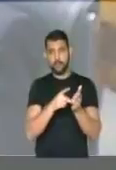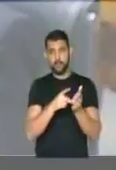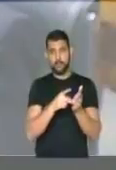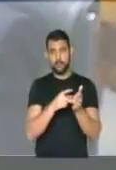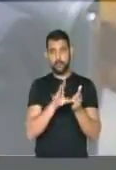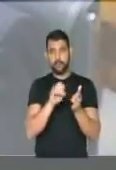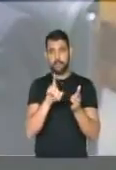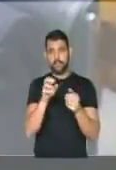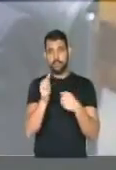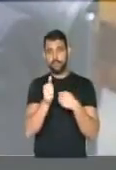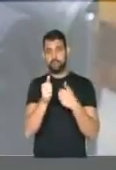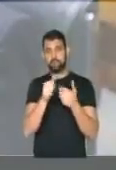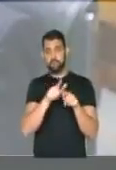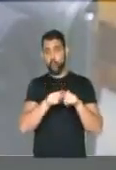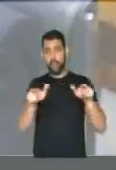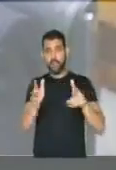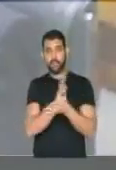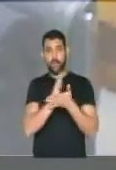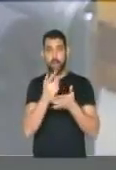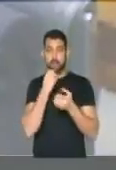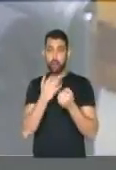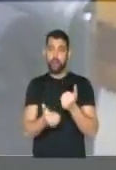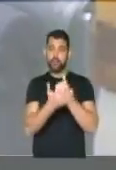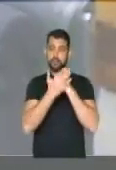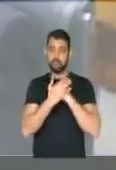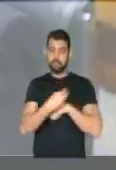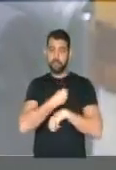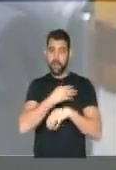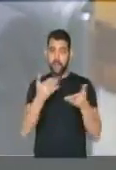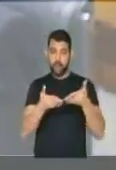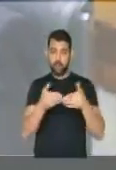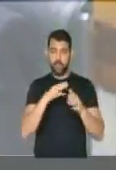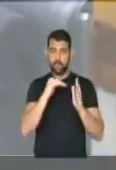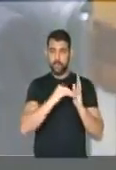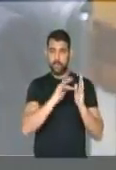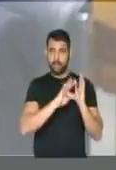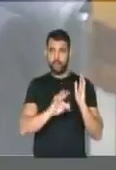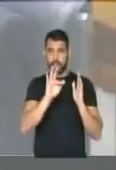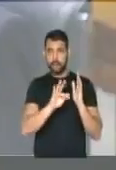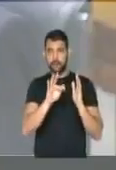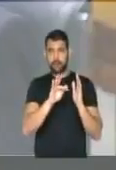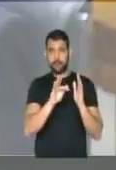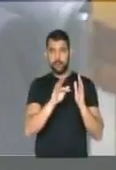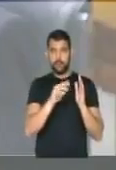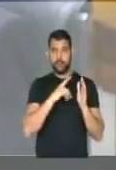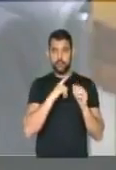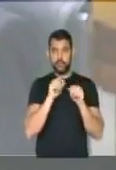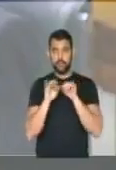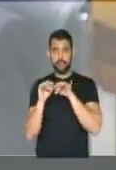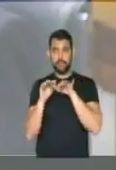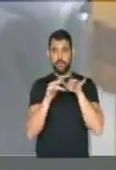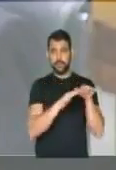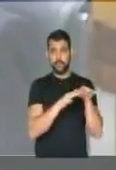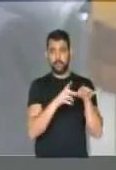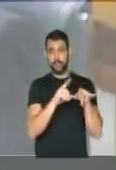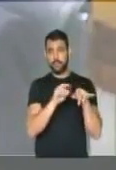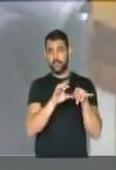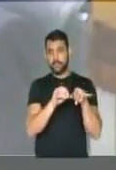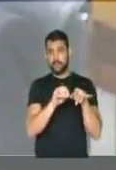vazia. Só acontece quando lhe favorece. Agora mesmo, no Senado da República, houve uma invasão